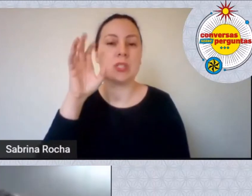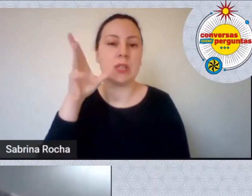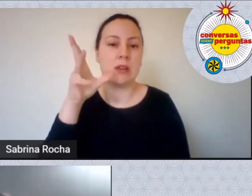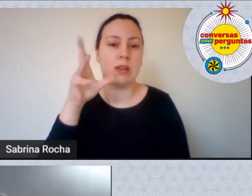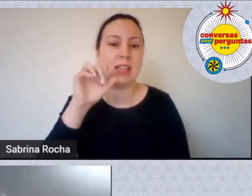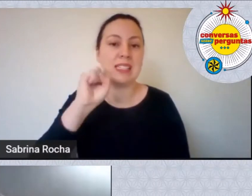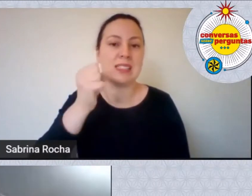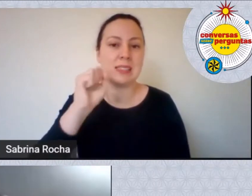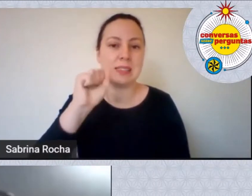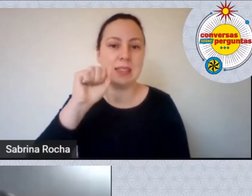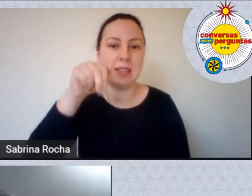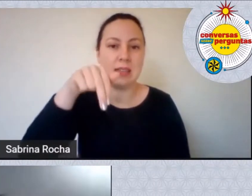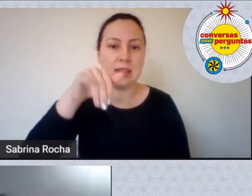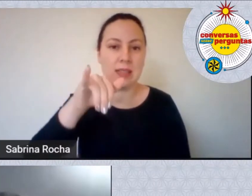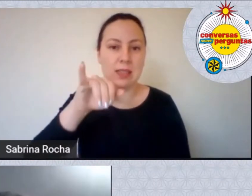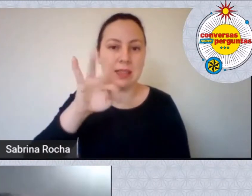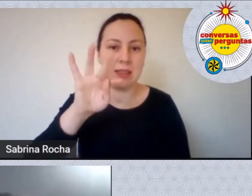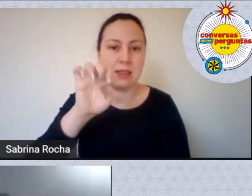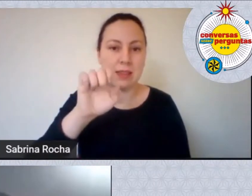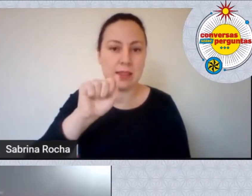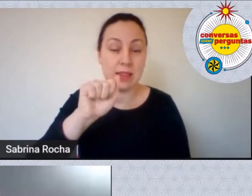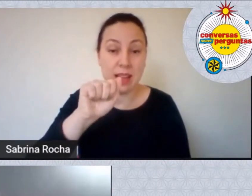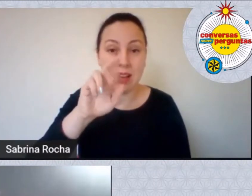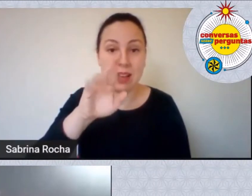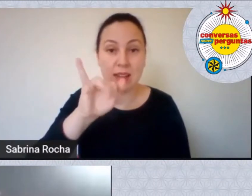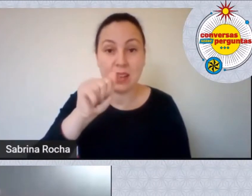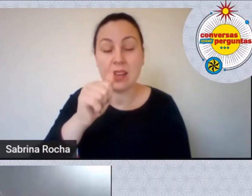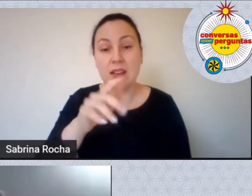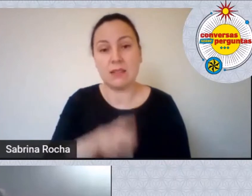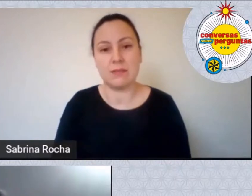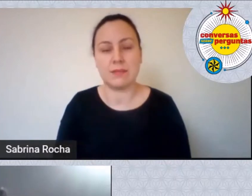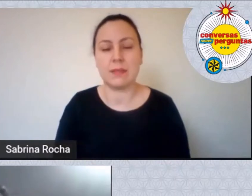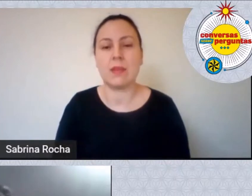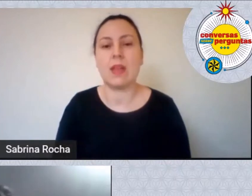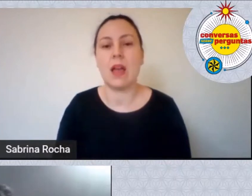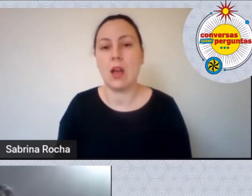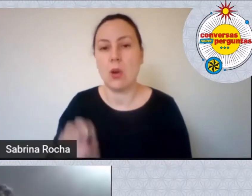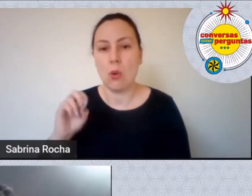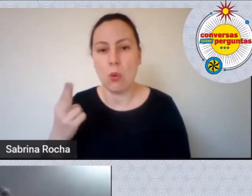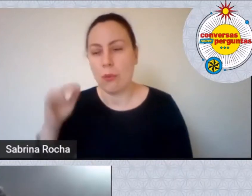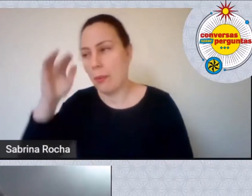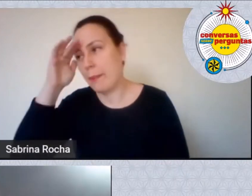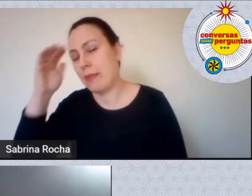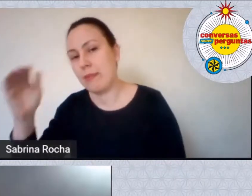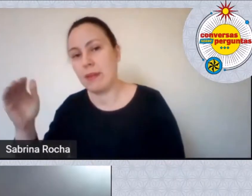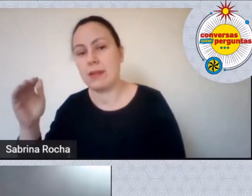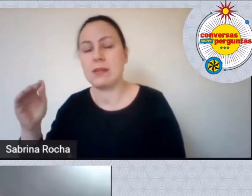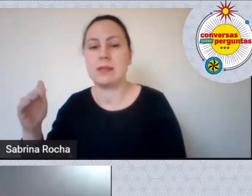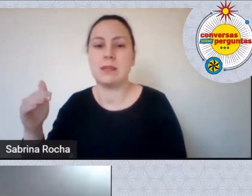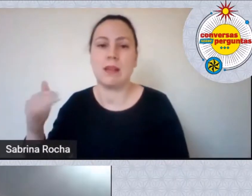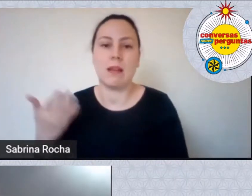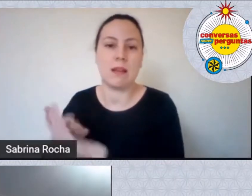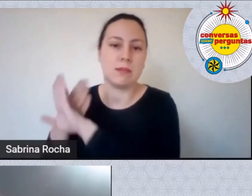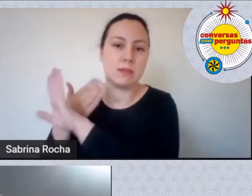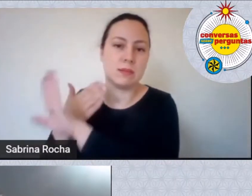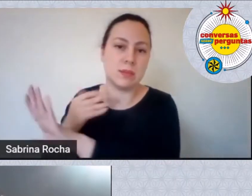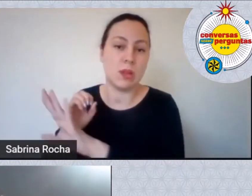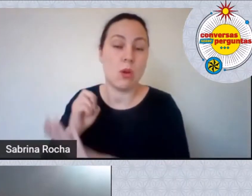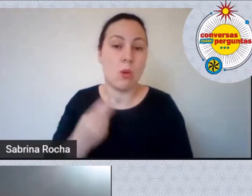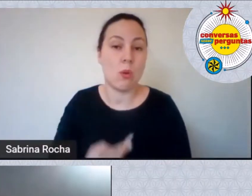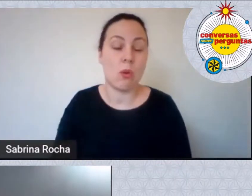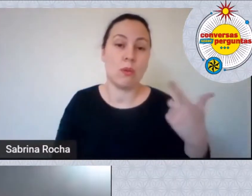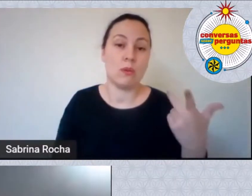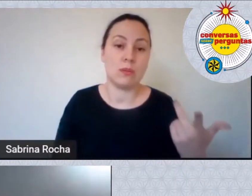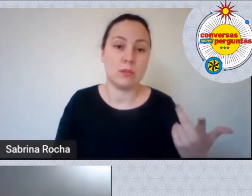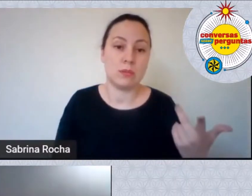0 ou 1. Ou você obedece à quarentena, ou você está transgredindo. Né? Agora nós estamos caminhando para uma situação